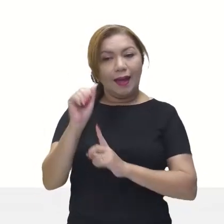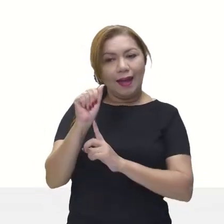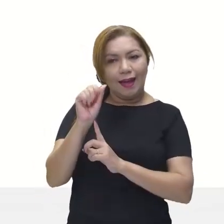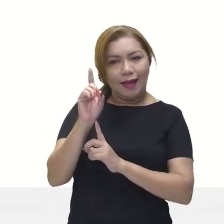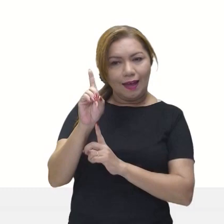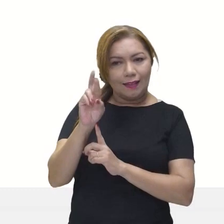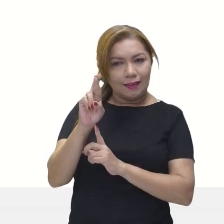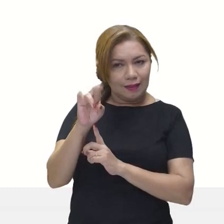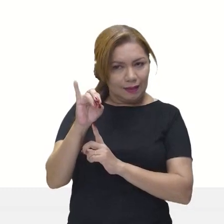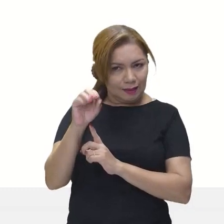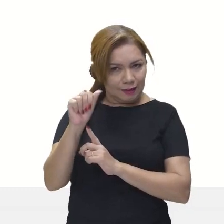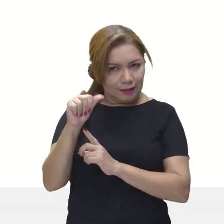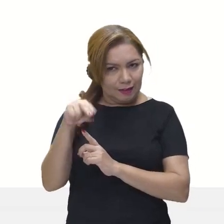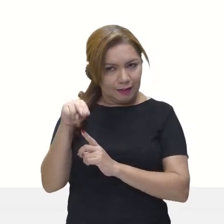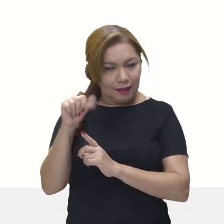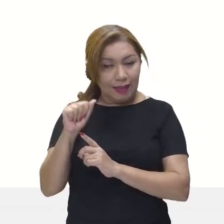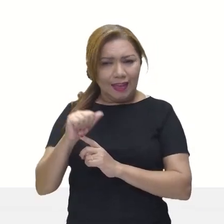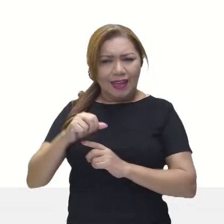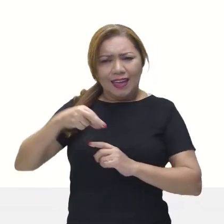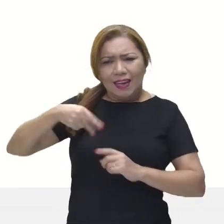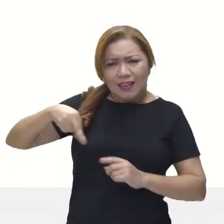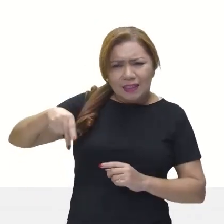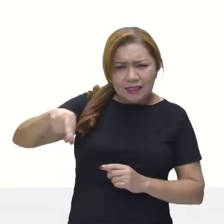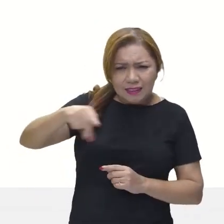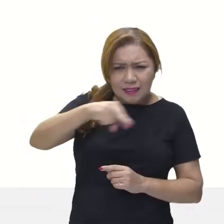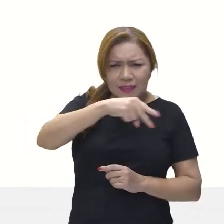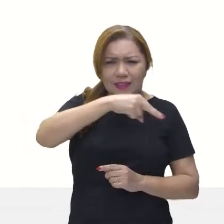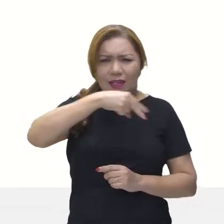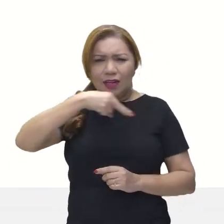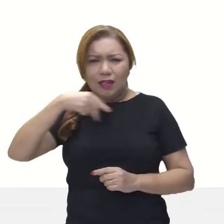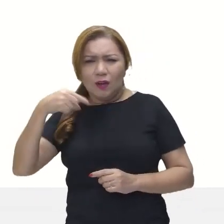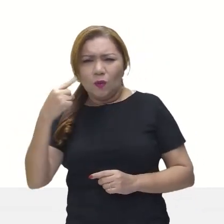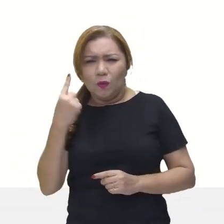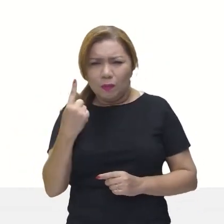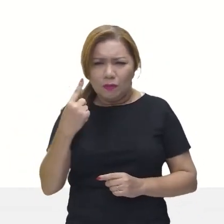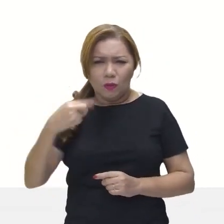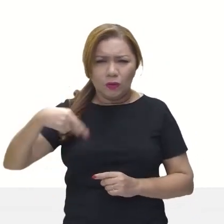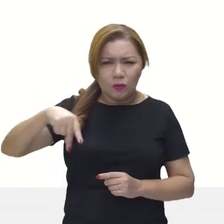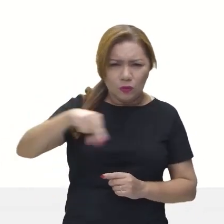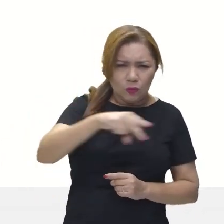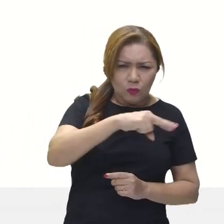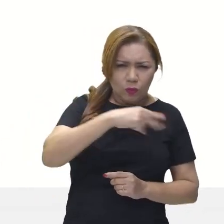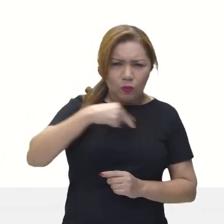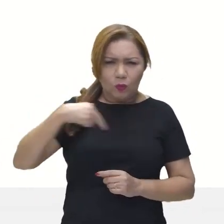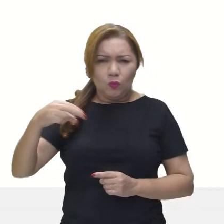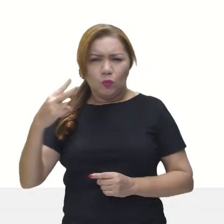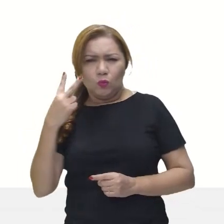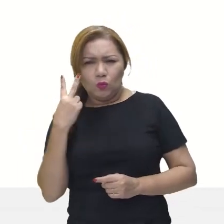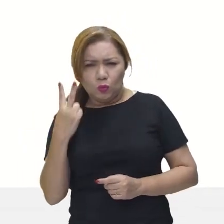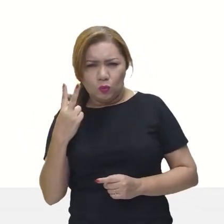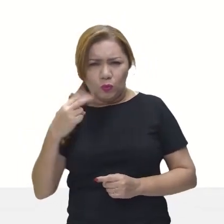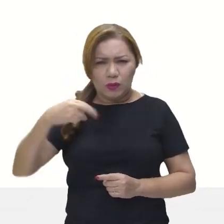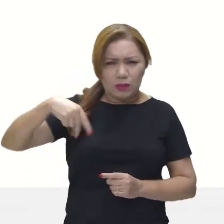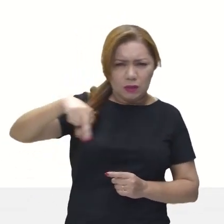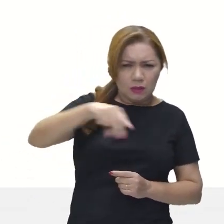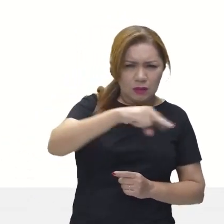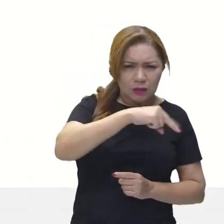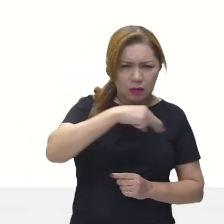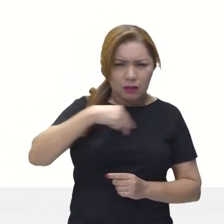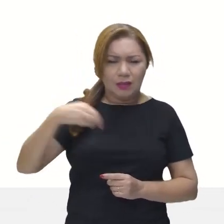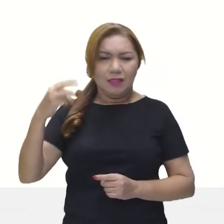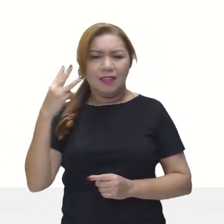10 voltas, senhoras e senhores. 10 voltas, ela pega, então ela pega aqui, ó, são